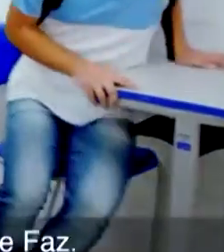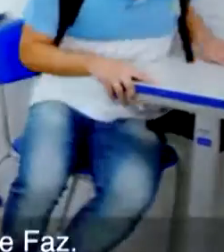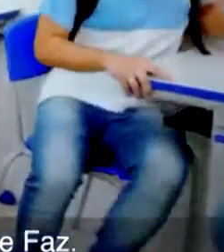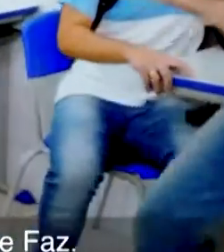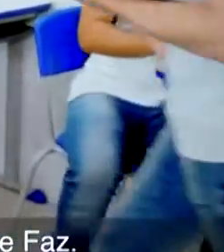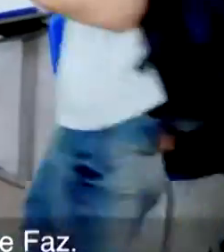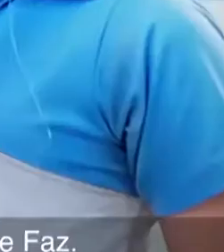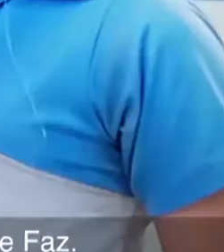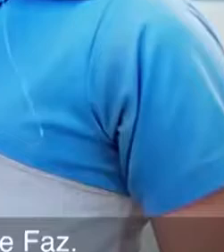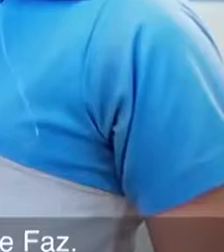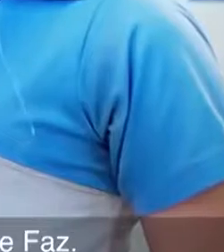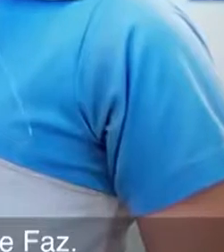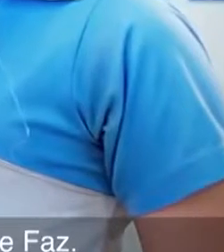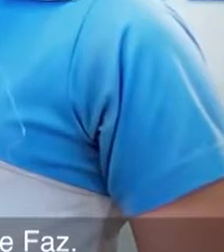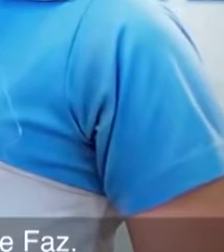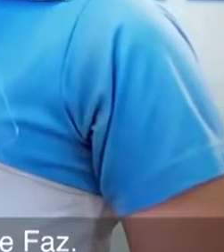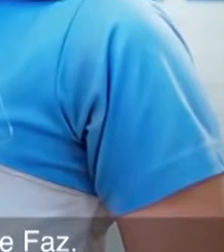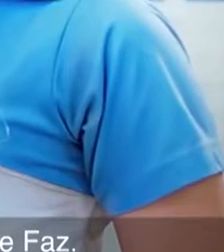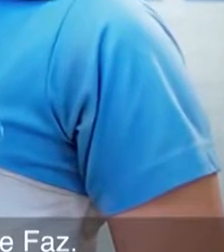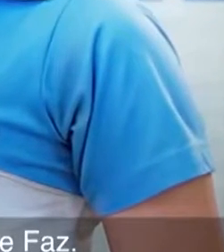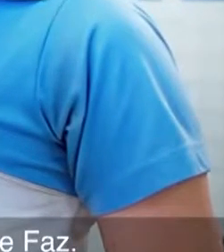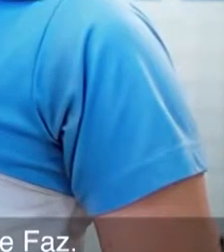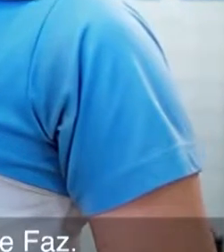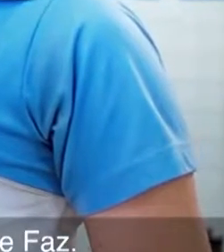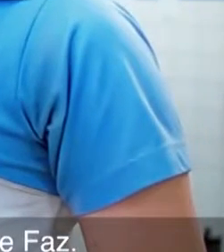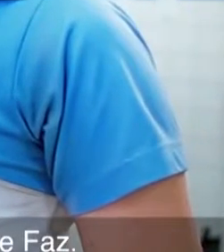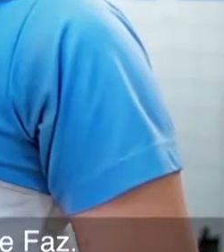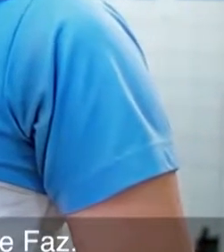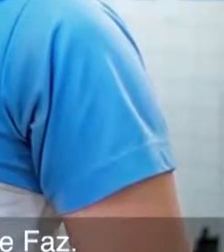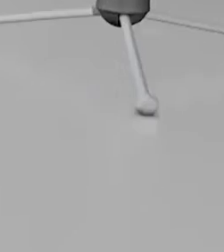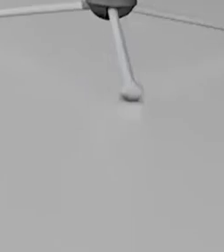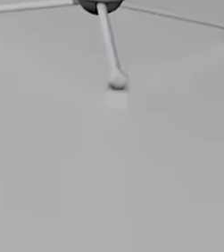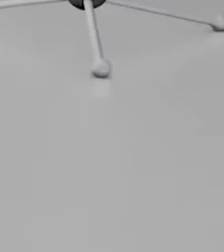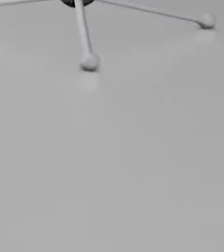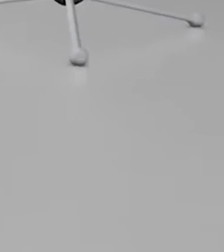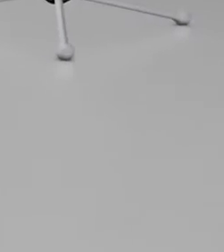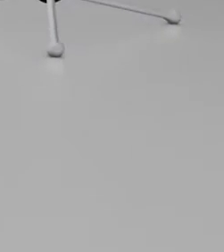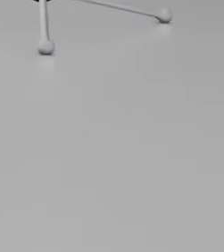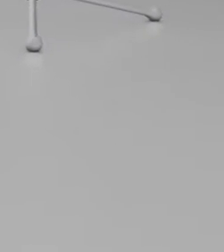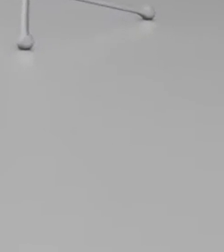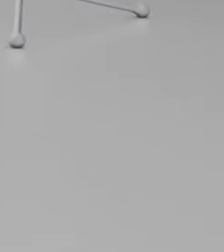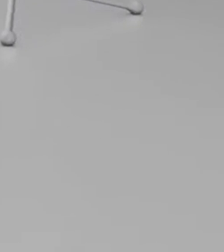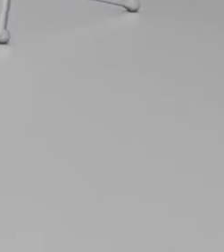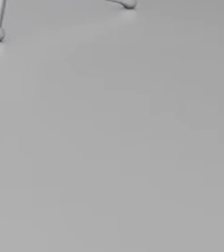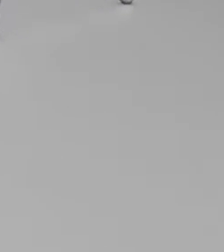periferia. Prefeitura e você, uma fortaleza melhor é a gente que faz.